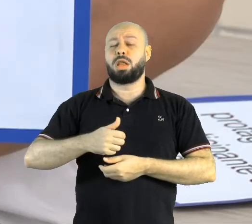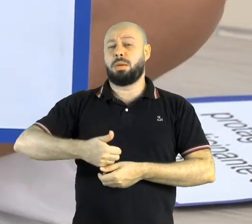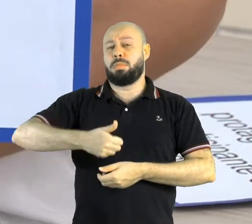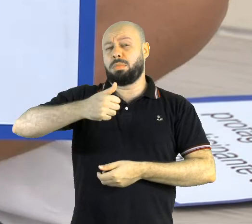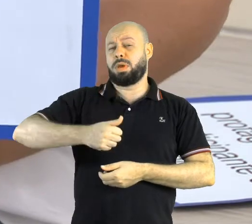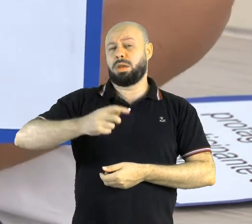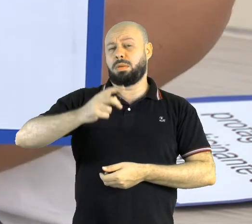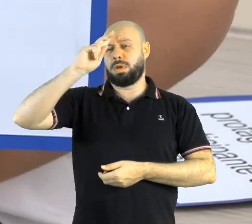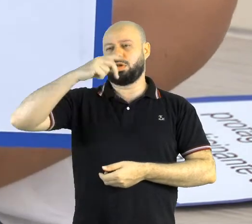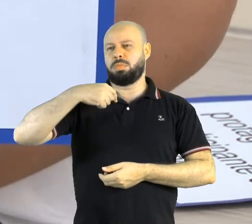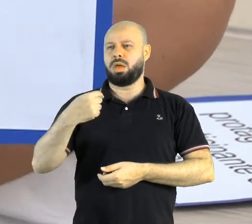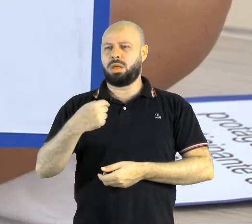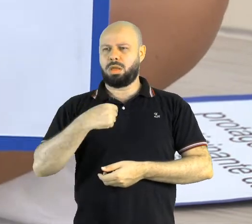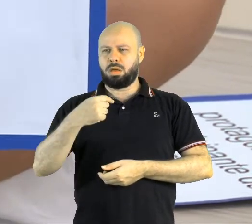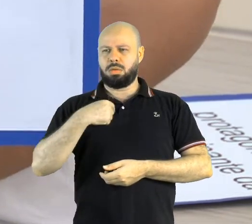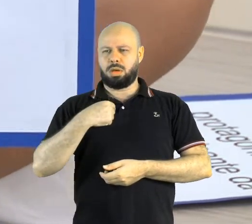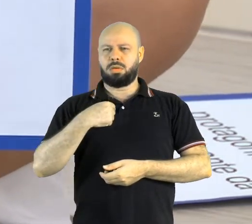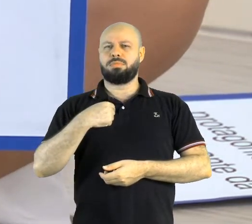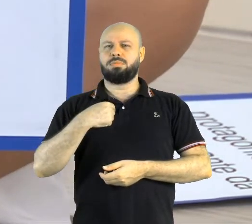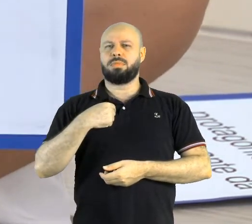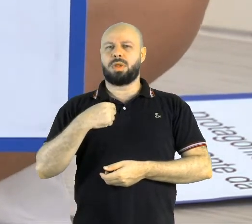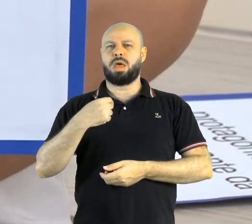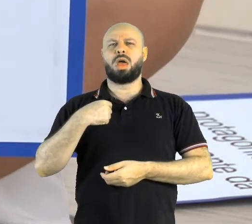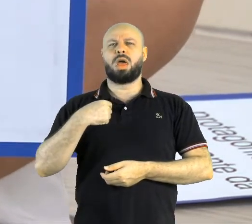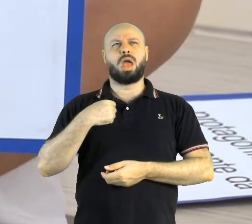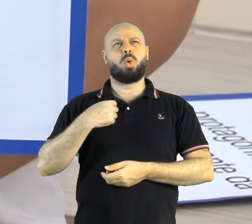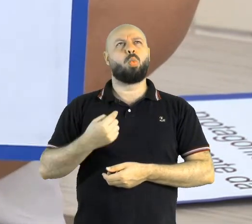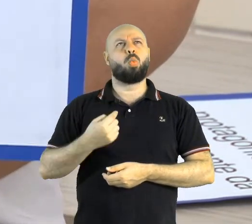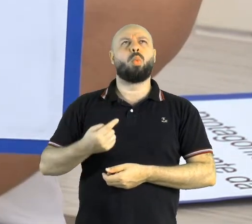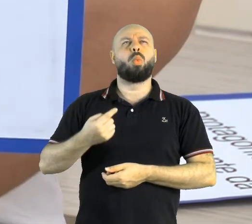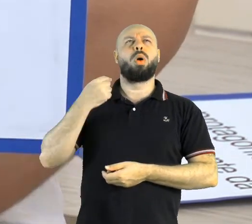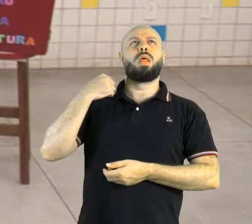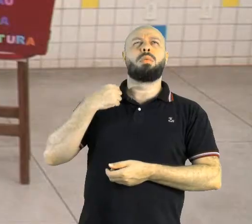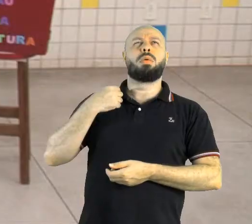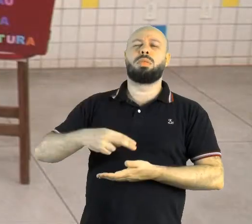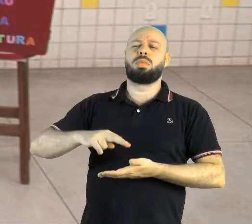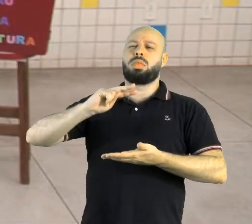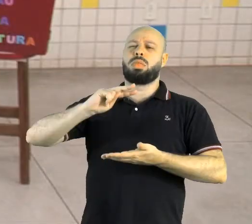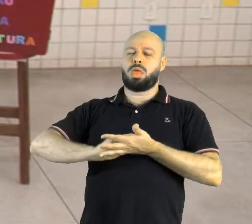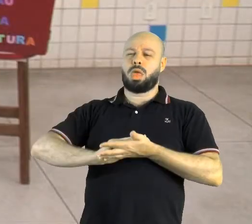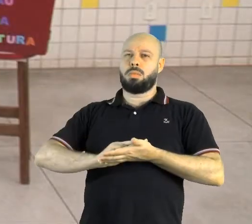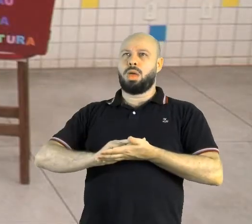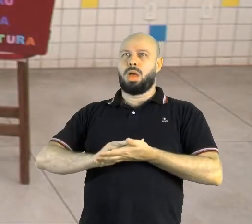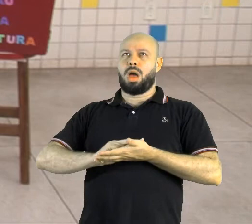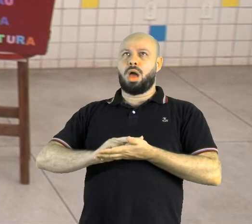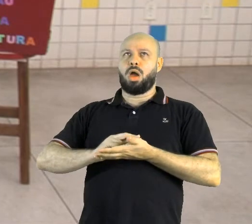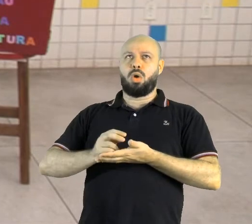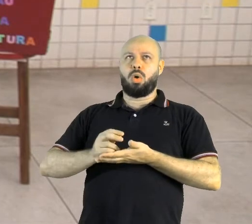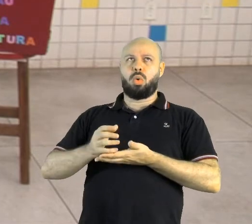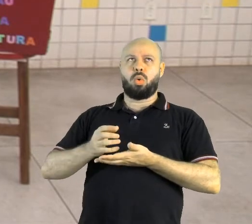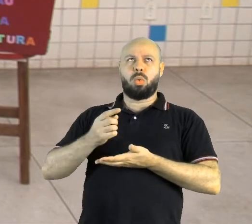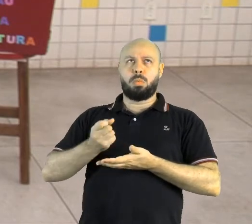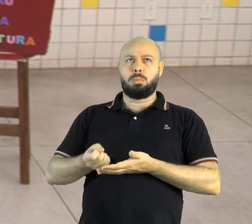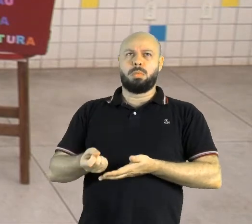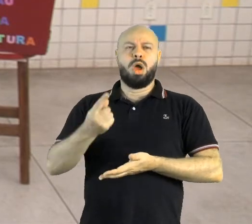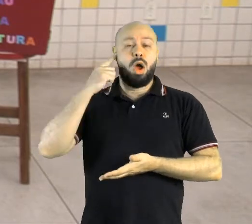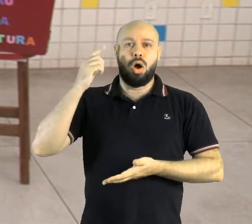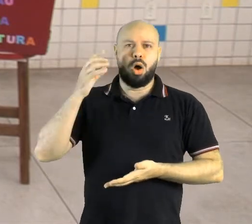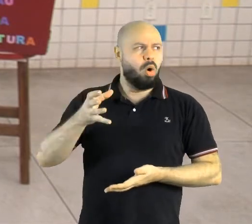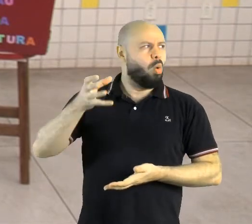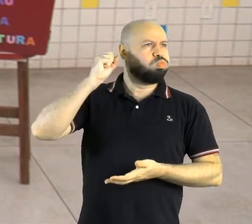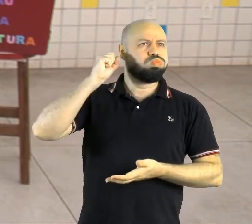pessoa. Eu, quando ele fala, eu estava deitado e de repente ouvi um barulho. Então, assim, vai estar na